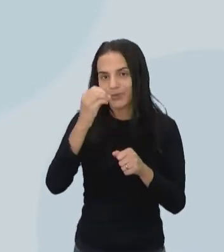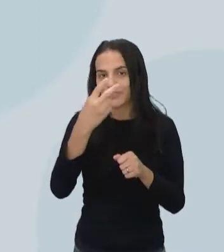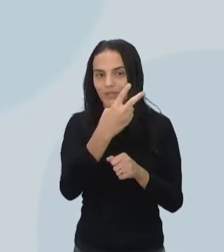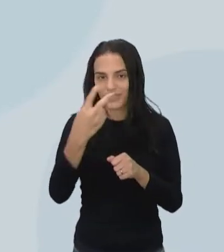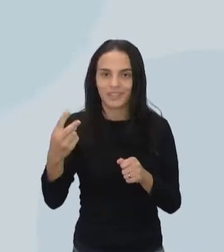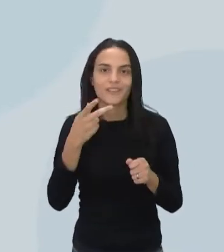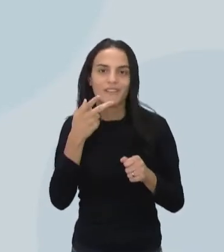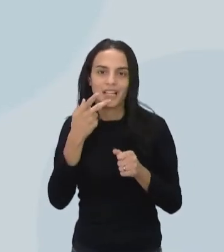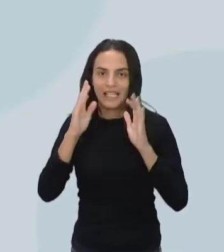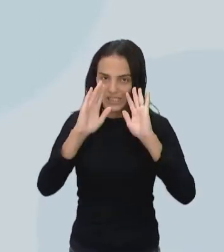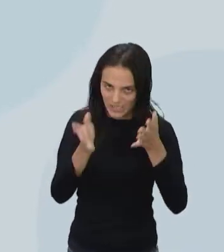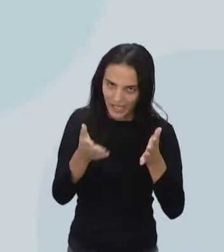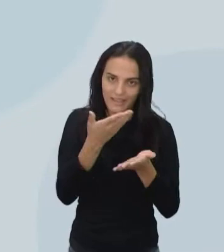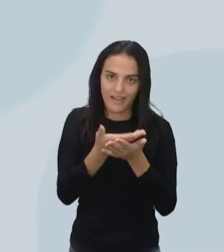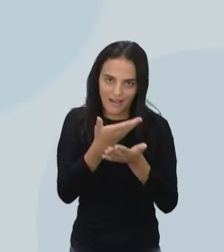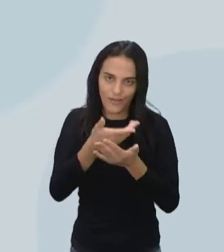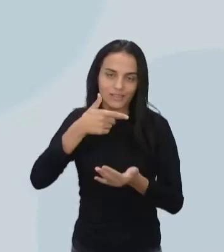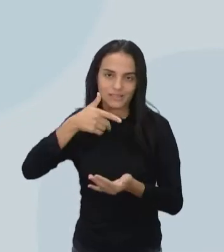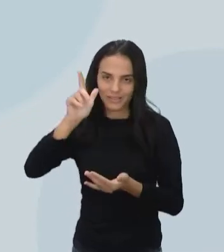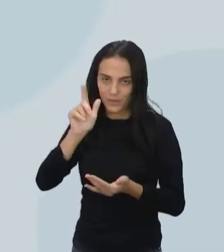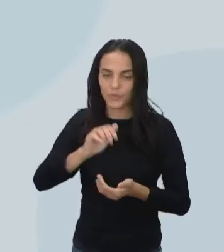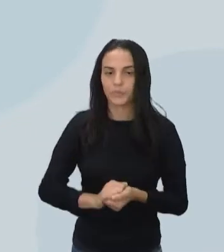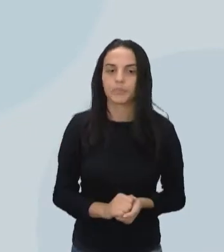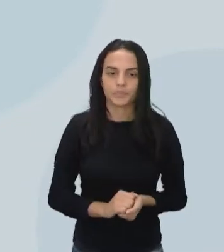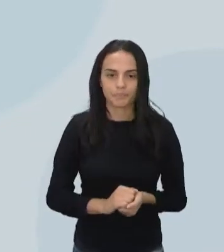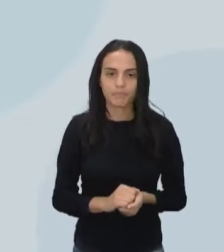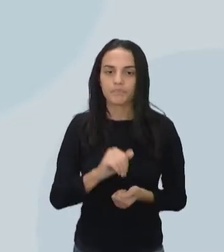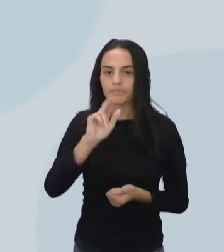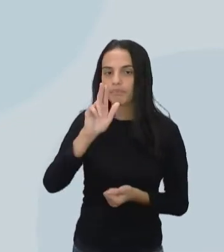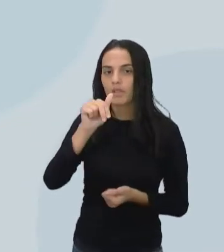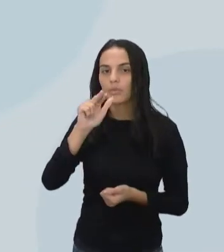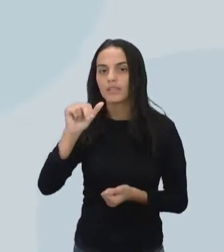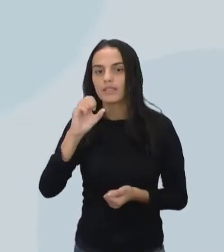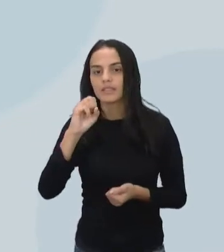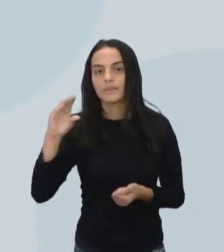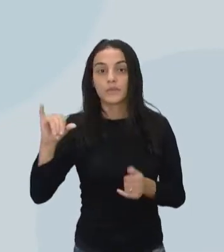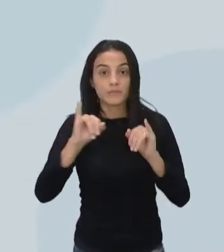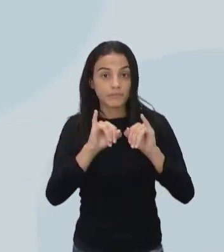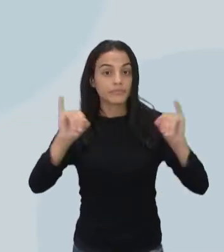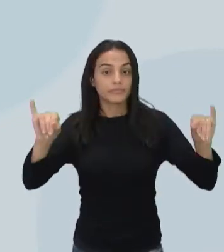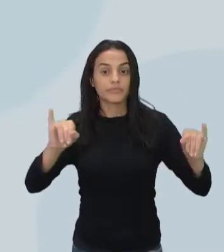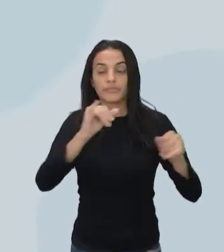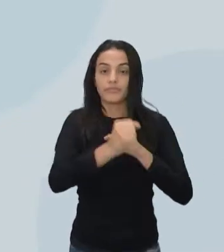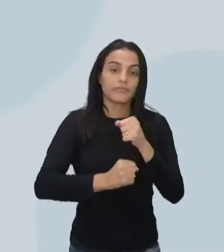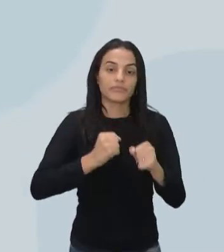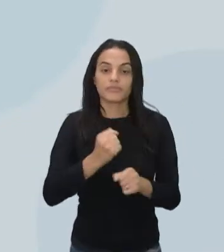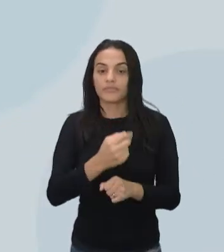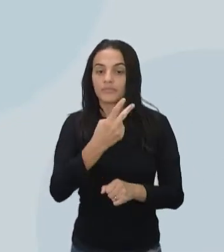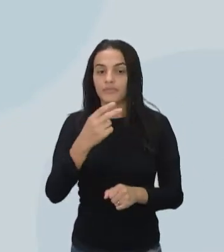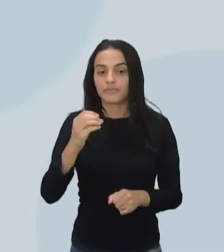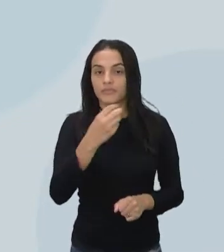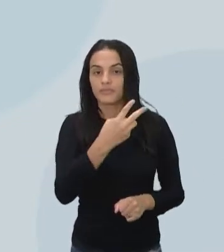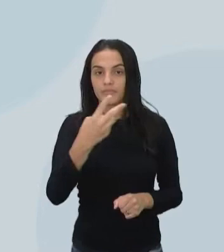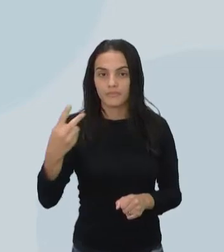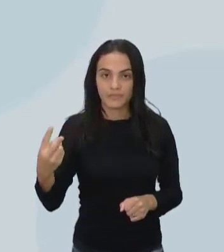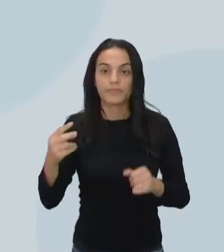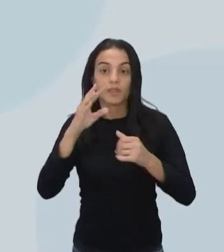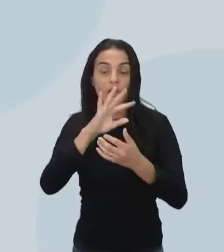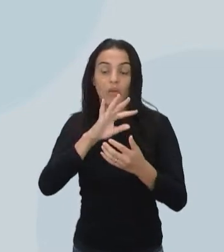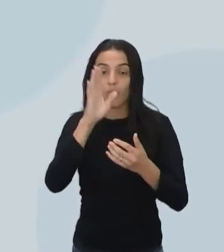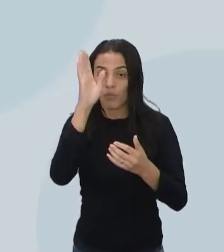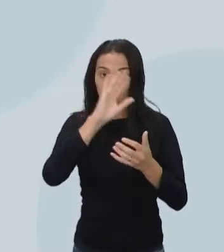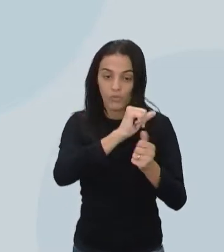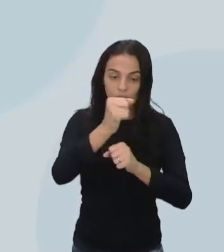comentei na aula anterior. A Unesco declarou que 2022 é o ano internacional das ciências básicas